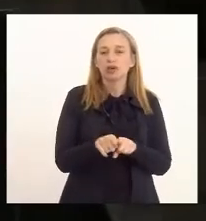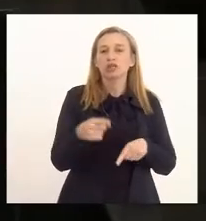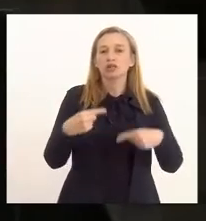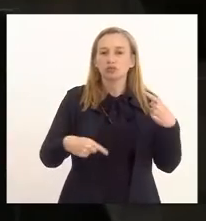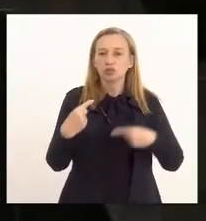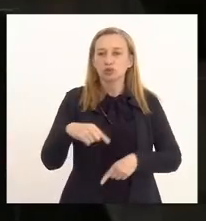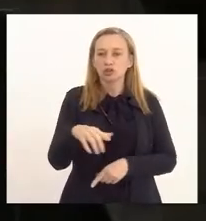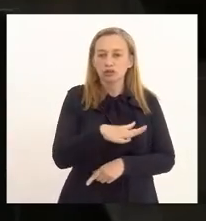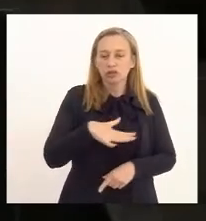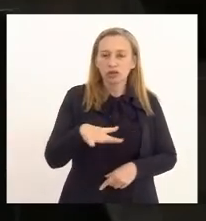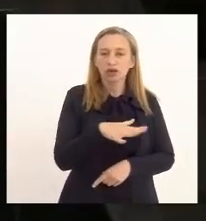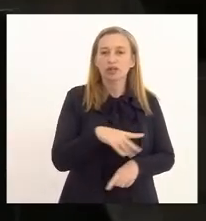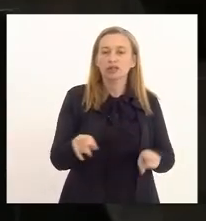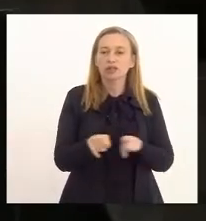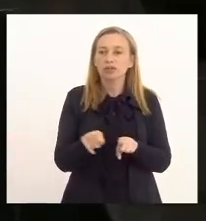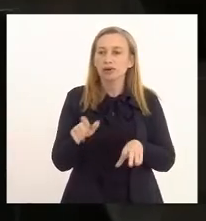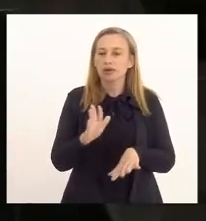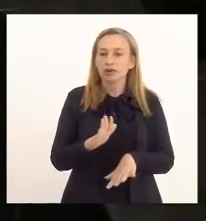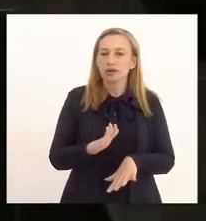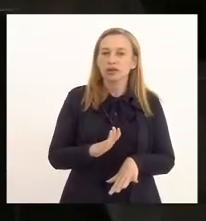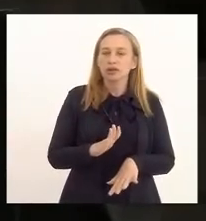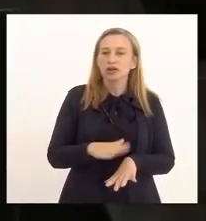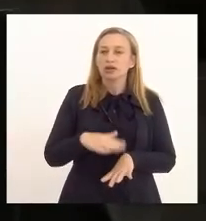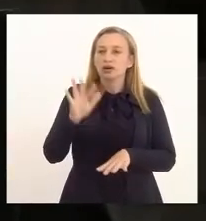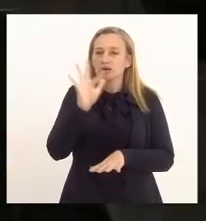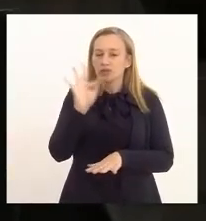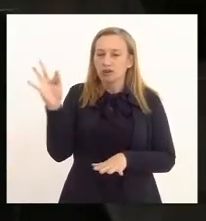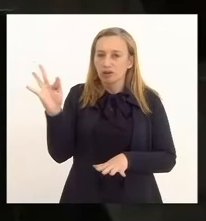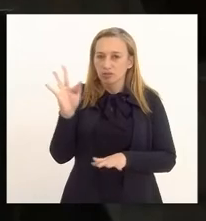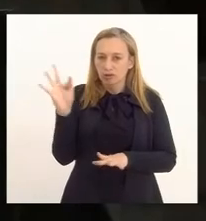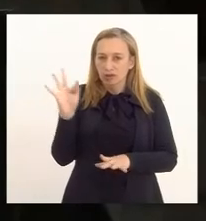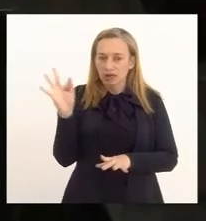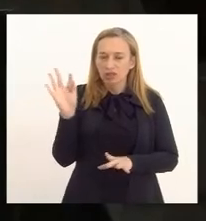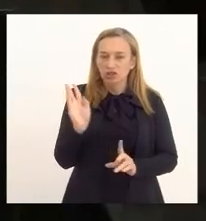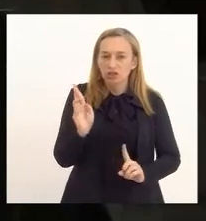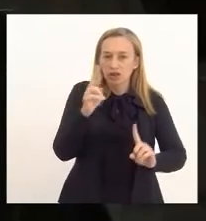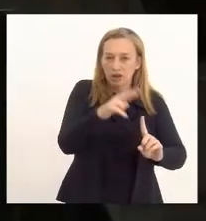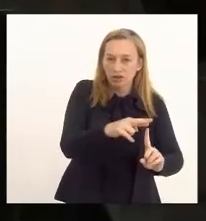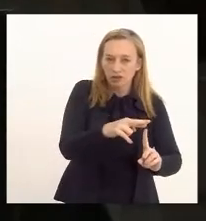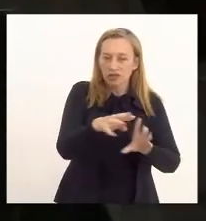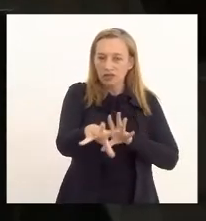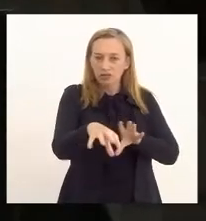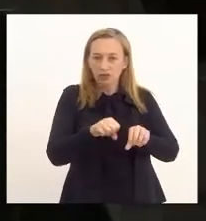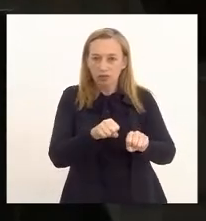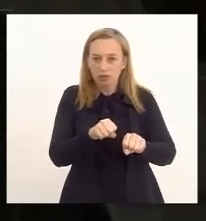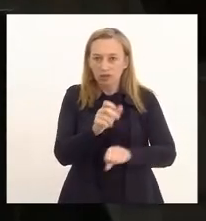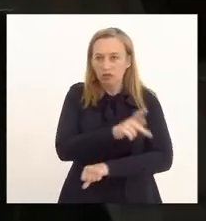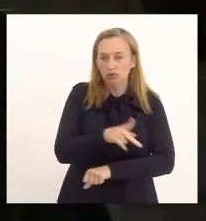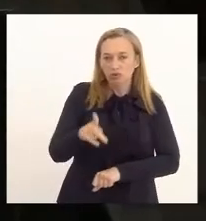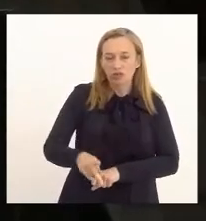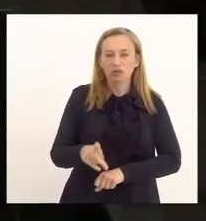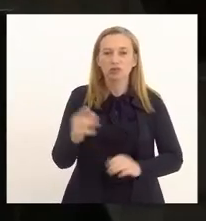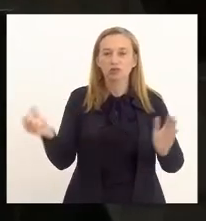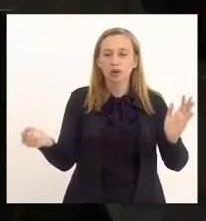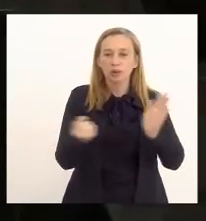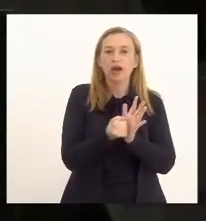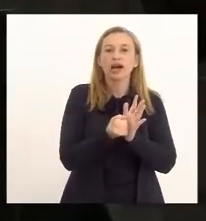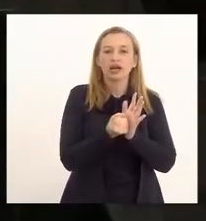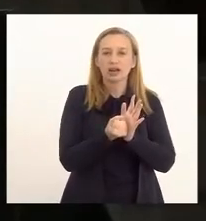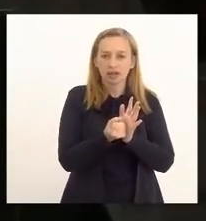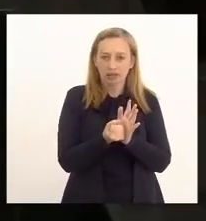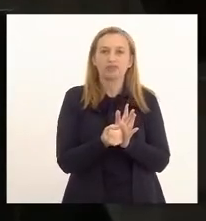E também é uma faculdade identificada com a agenda da formação de professores. É a sua marca de distinção. É